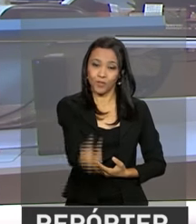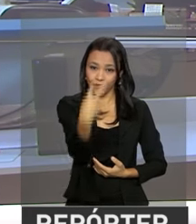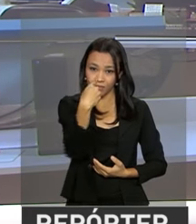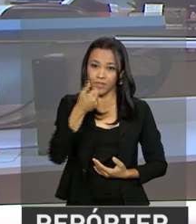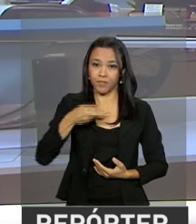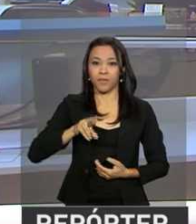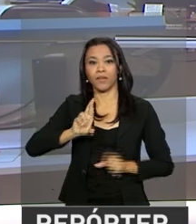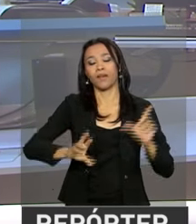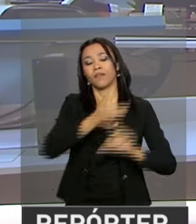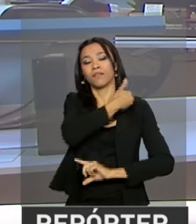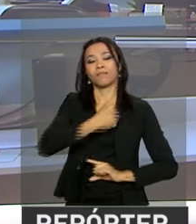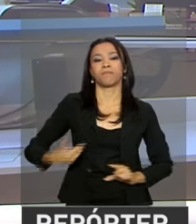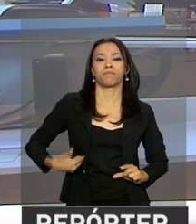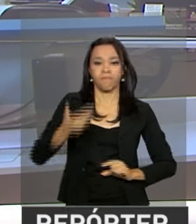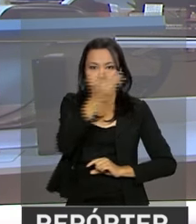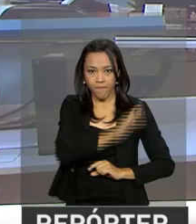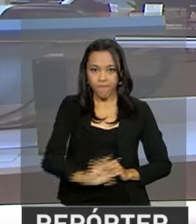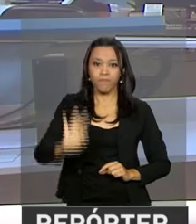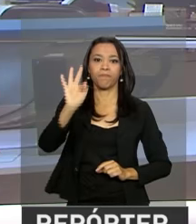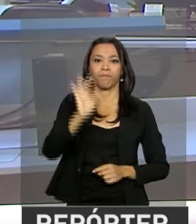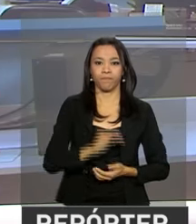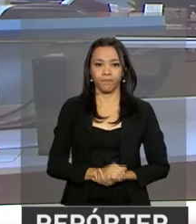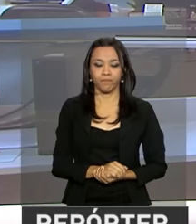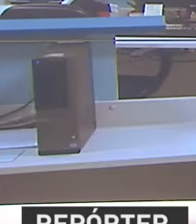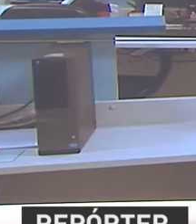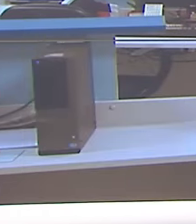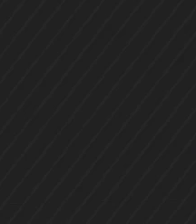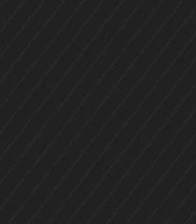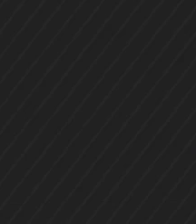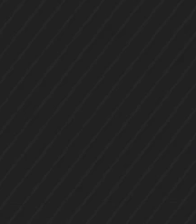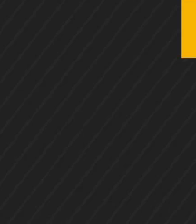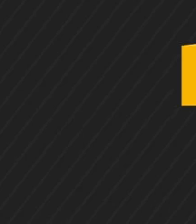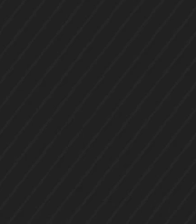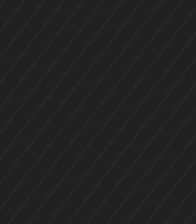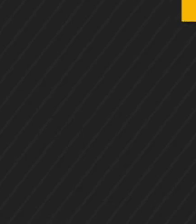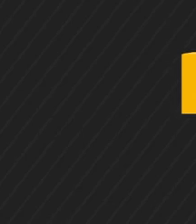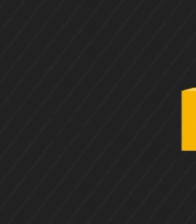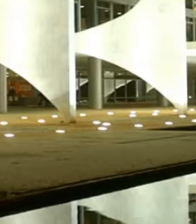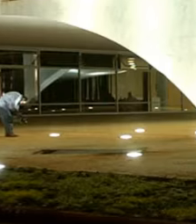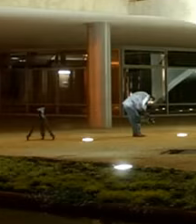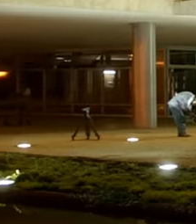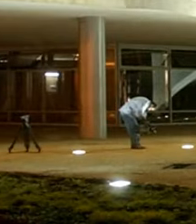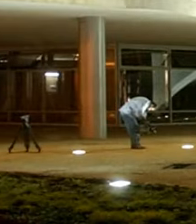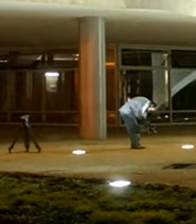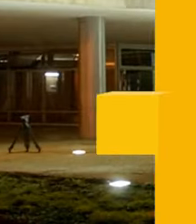continue com a gente aqui na TV NBR, a TV do Governo Federal.